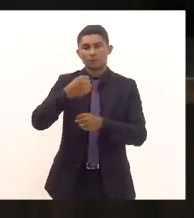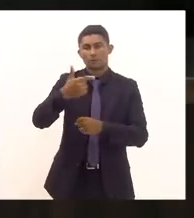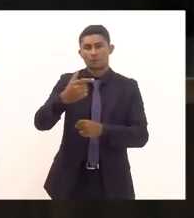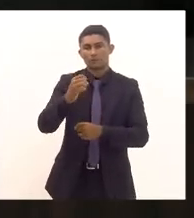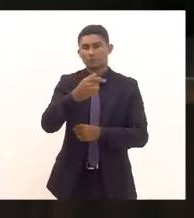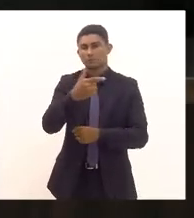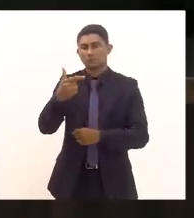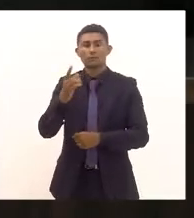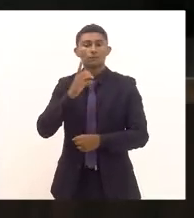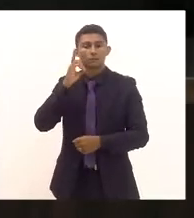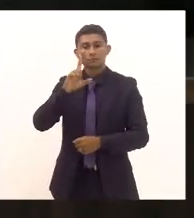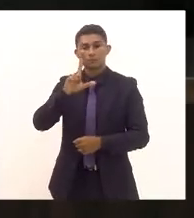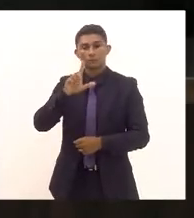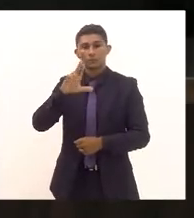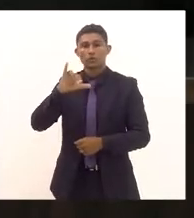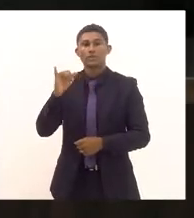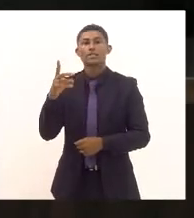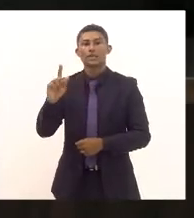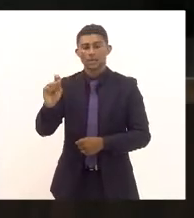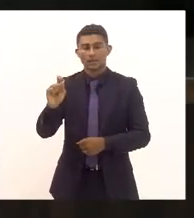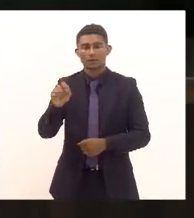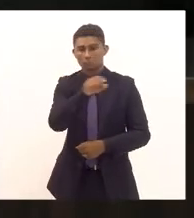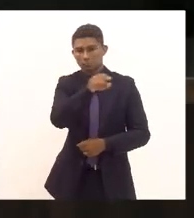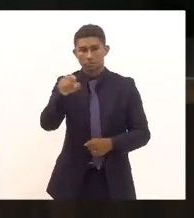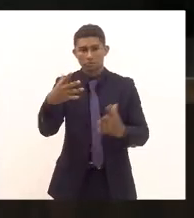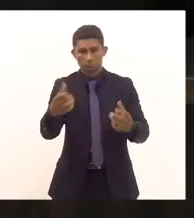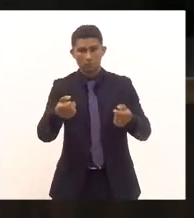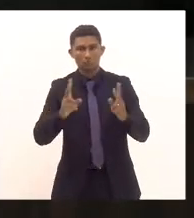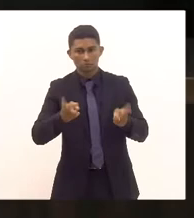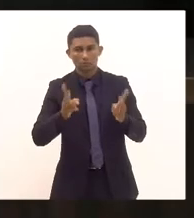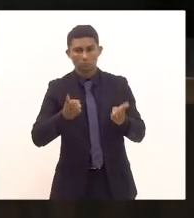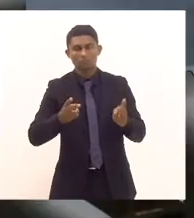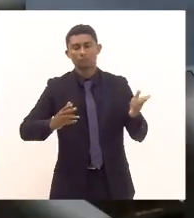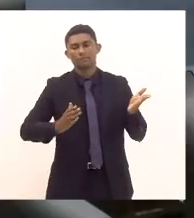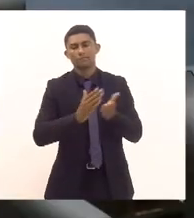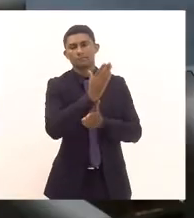Deputado a Lucinha seus que aprovam permaneçam Como estão aprovada